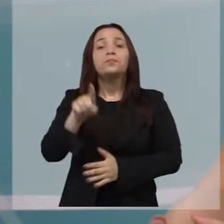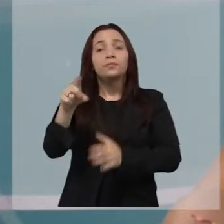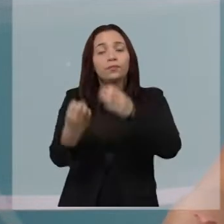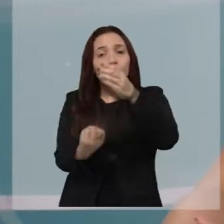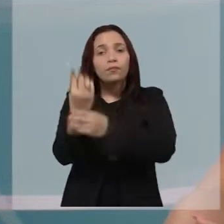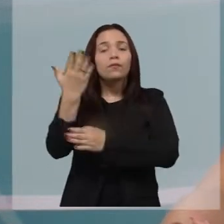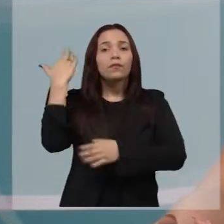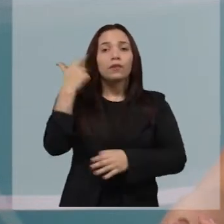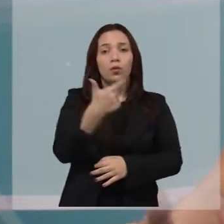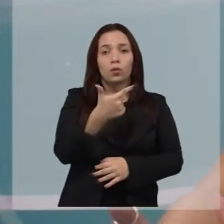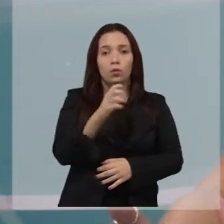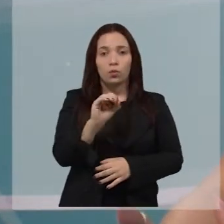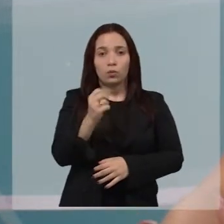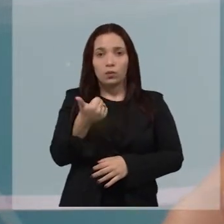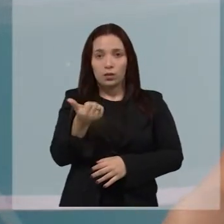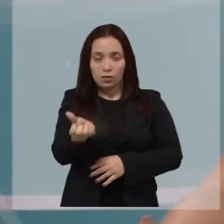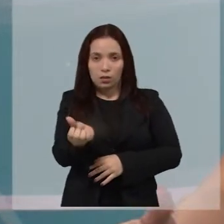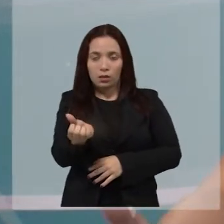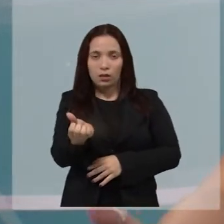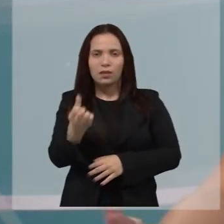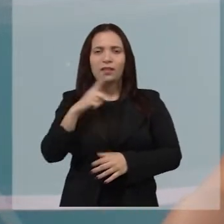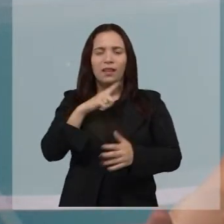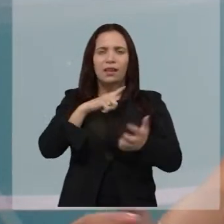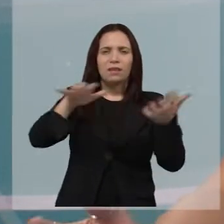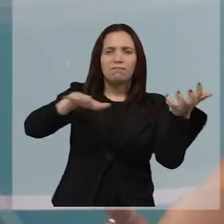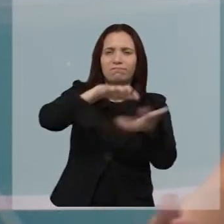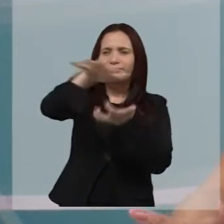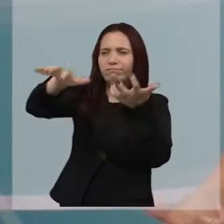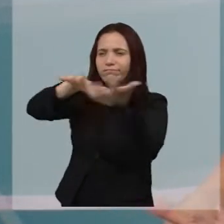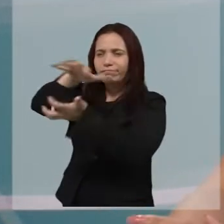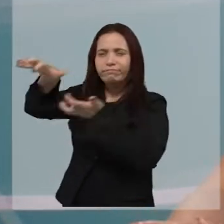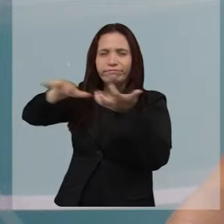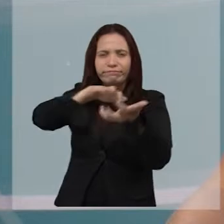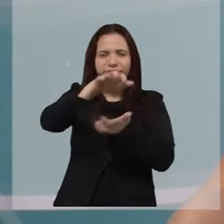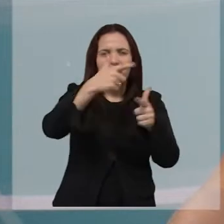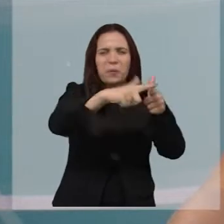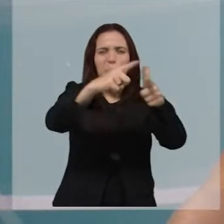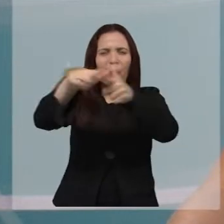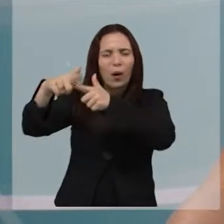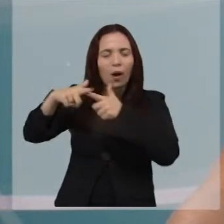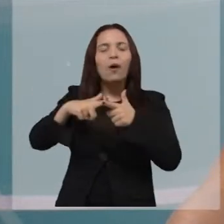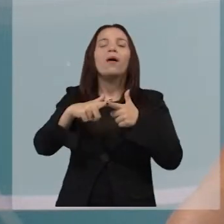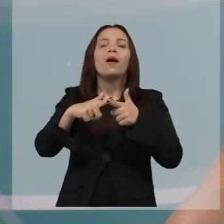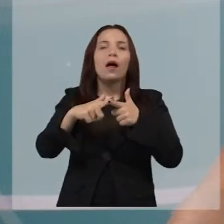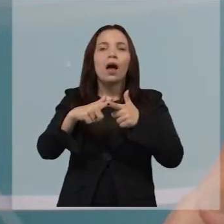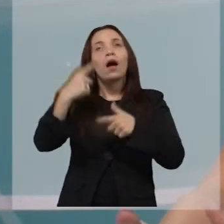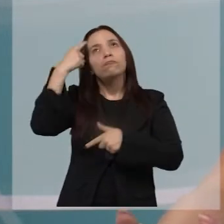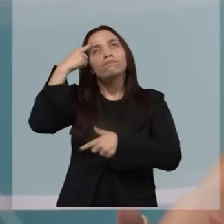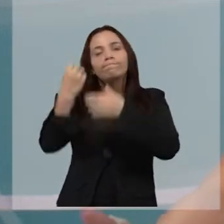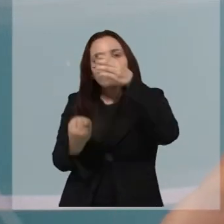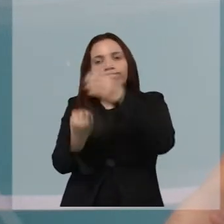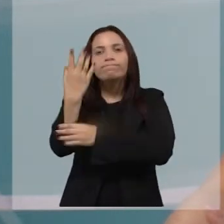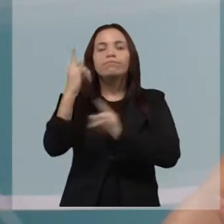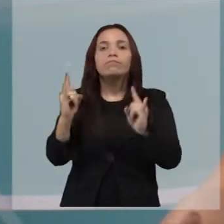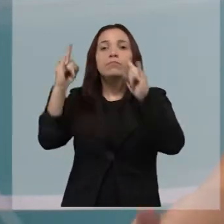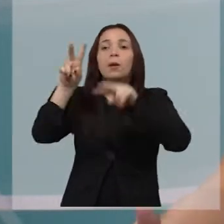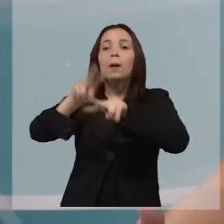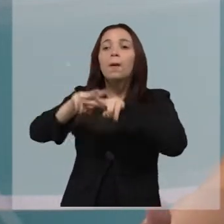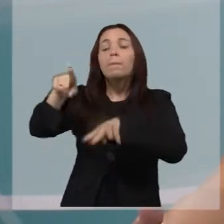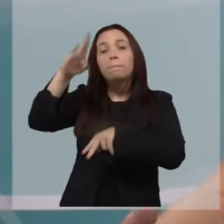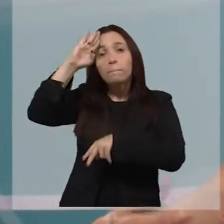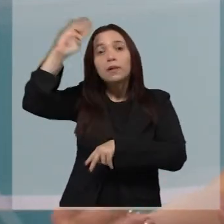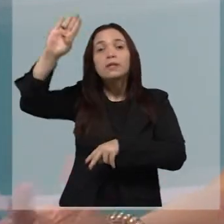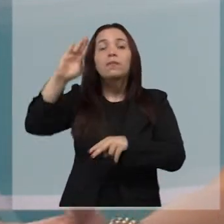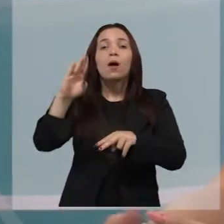unidade foi criada em 2016, logo após a rebelião, né, que teve nas unidades prisionais nessa época. E a ideia era receber os presos